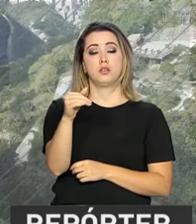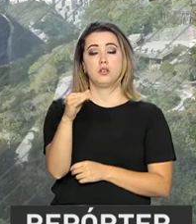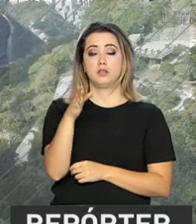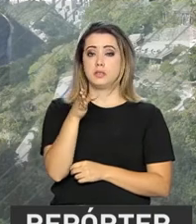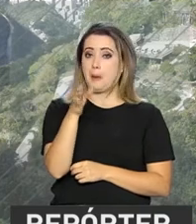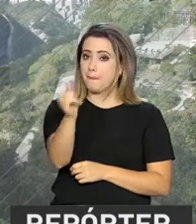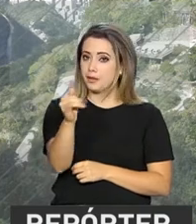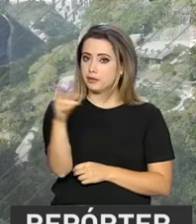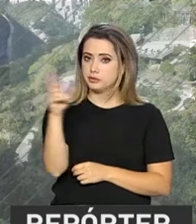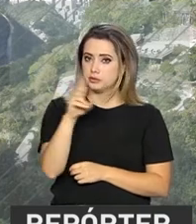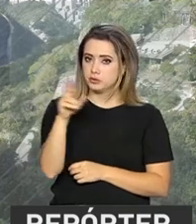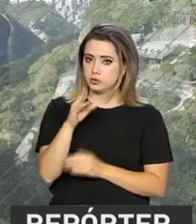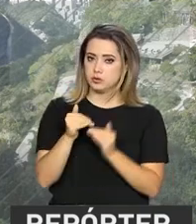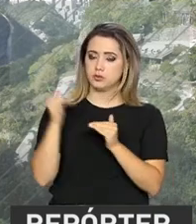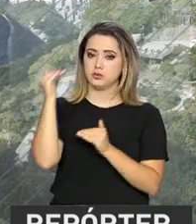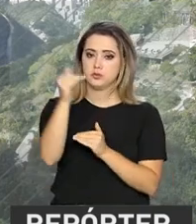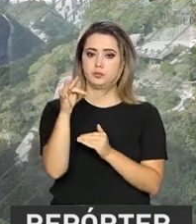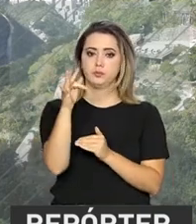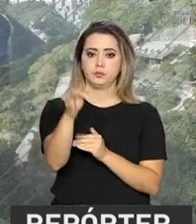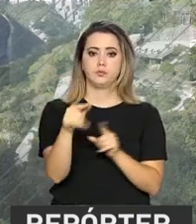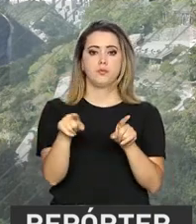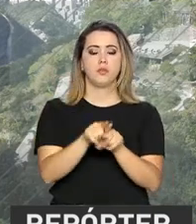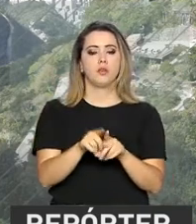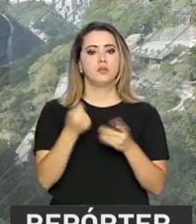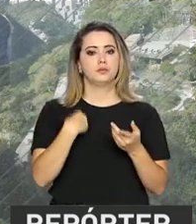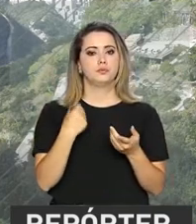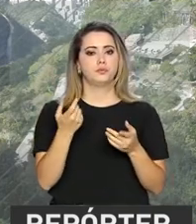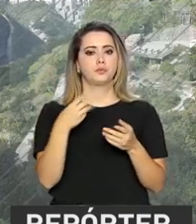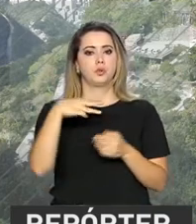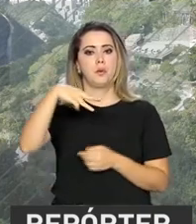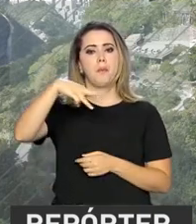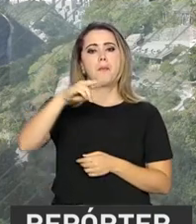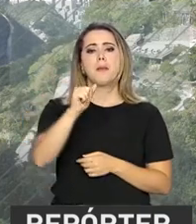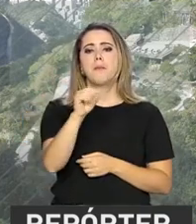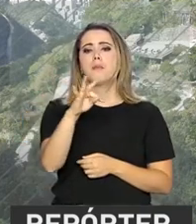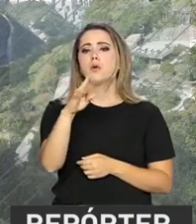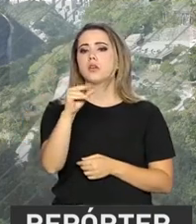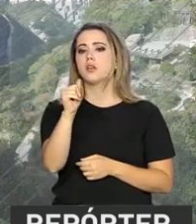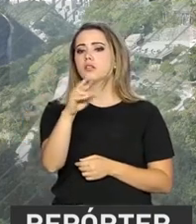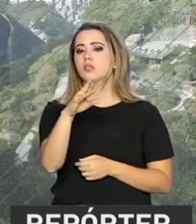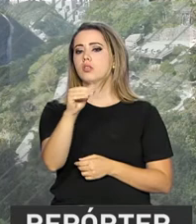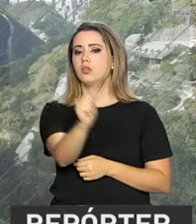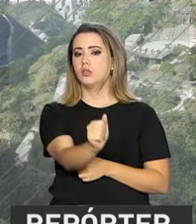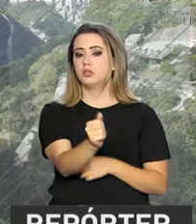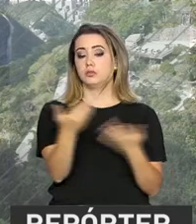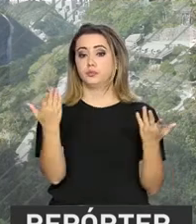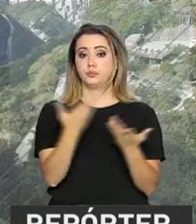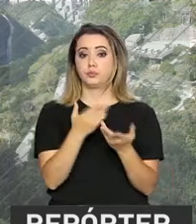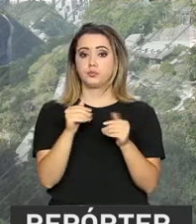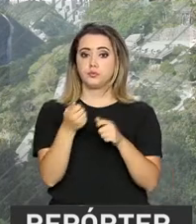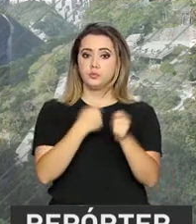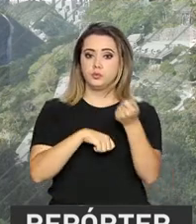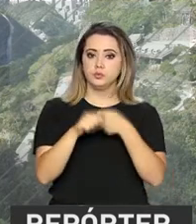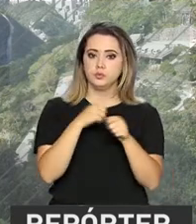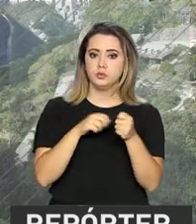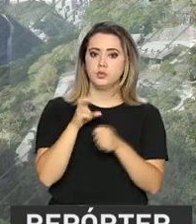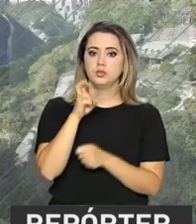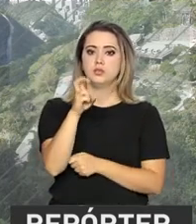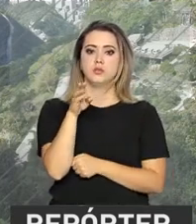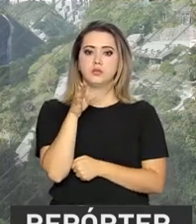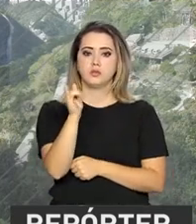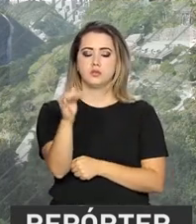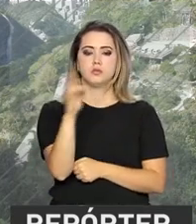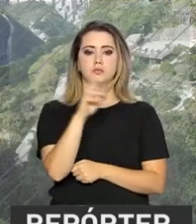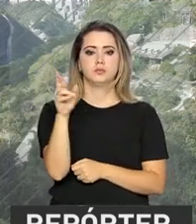também está previsto a moratória da dívida do estado com a união durante o regime o que deve gerar uma economia de 5